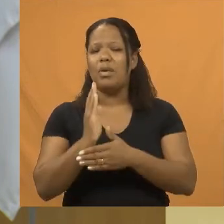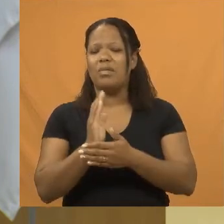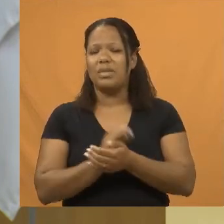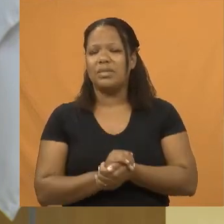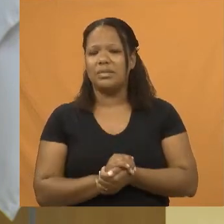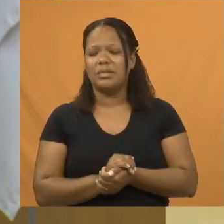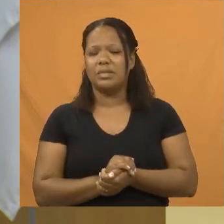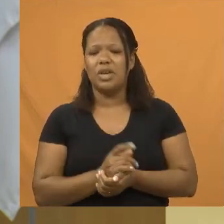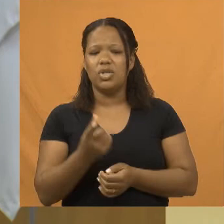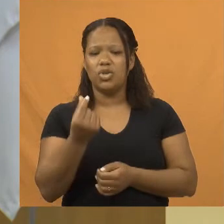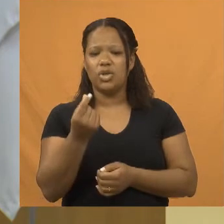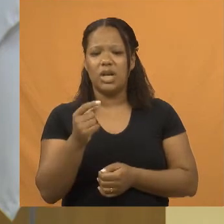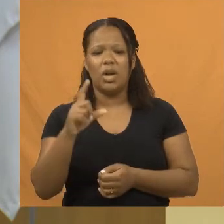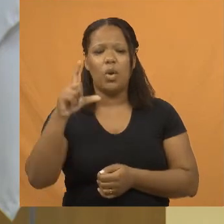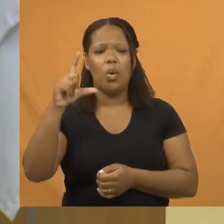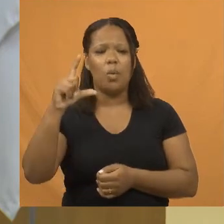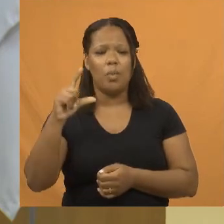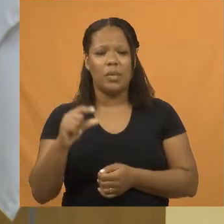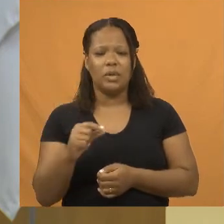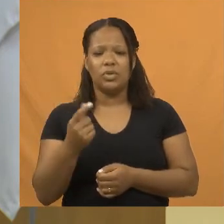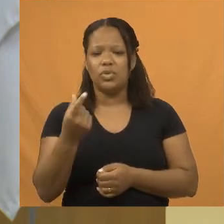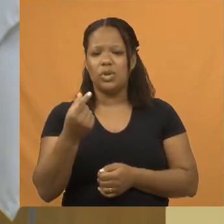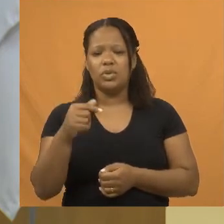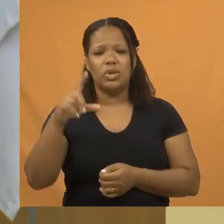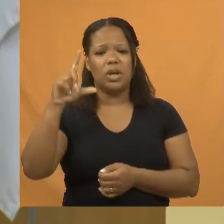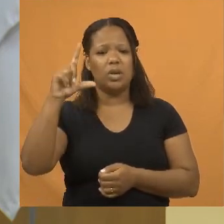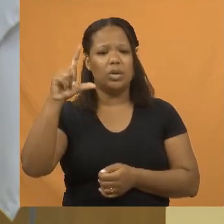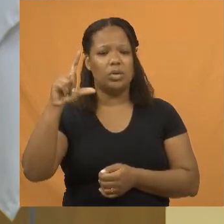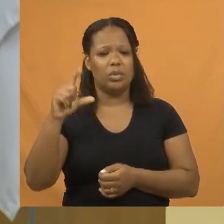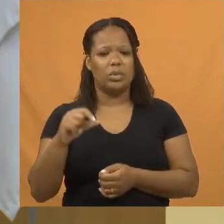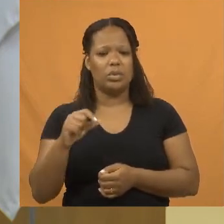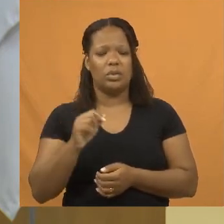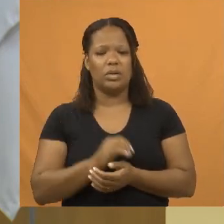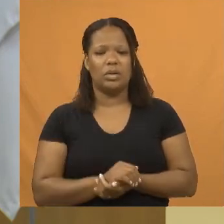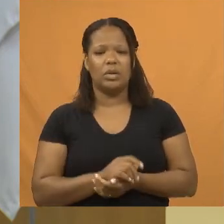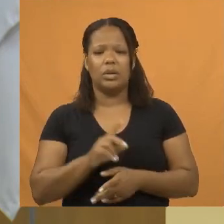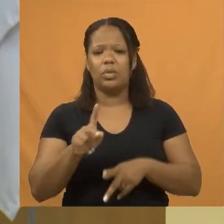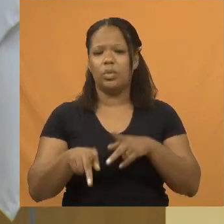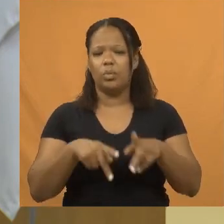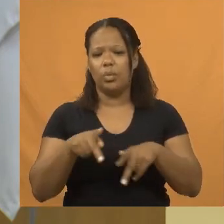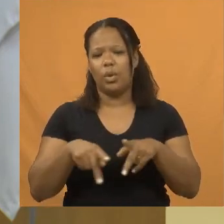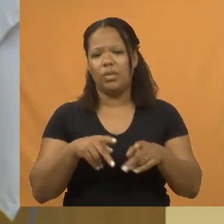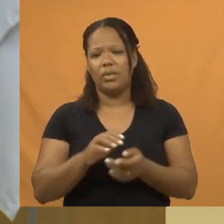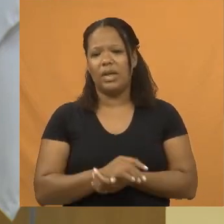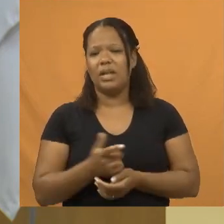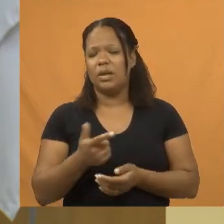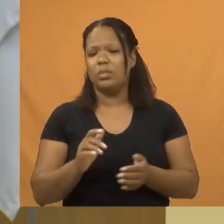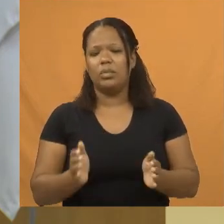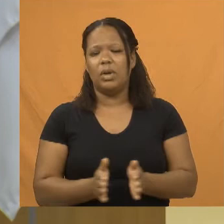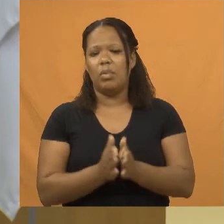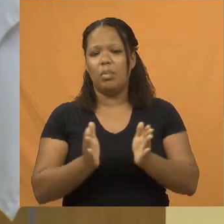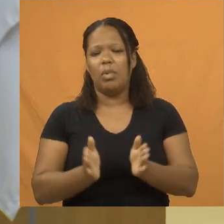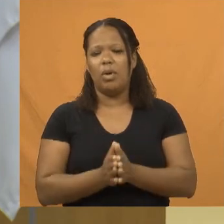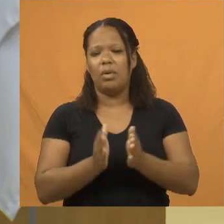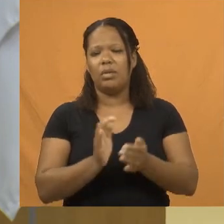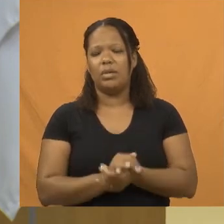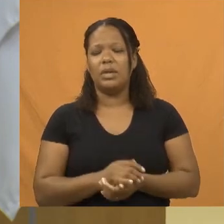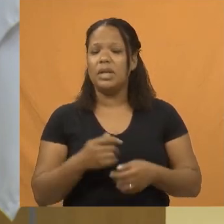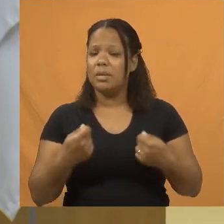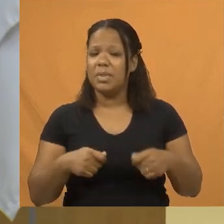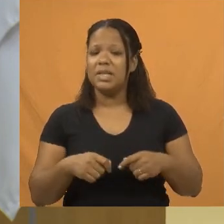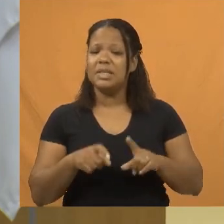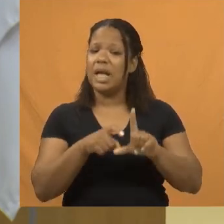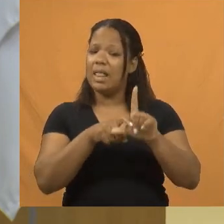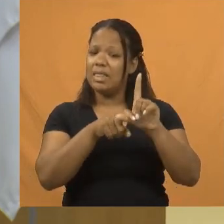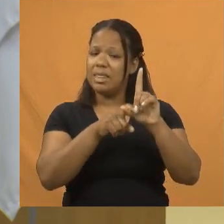é menos dinheiro, olha só, vereador Valmir, é menos dinheiro na mão da pessoa que não tem nada, que depende ali de um salário mínimo